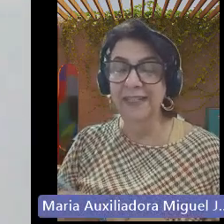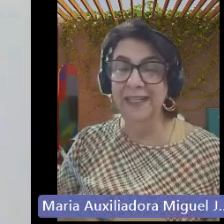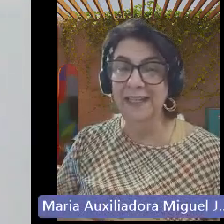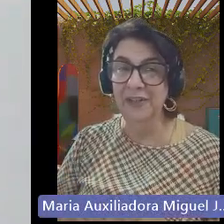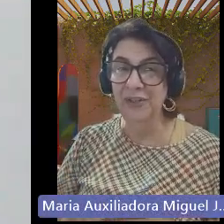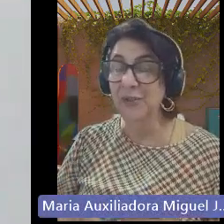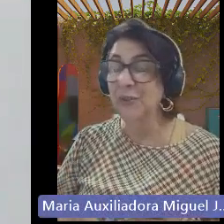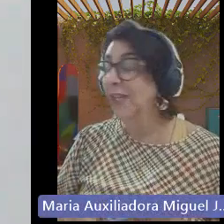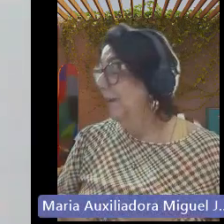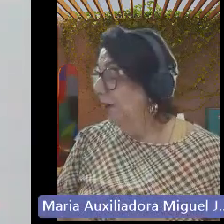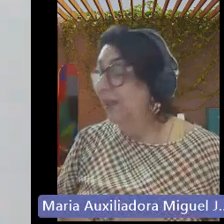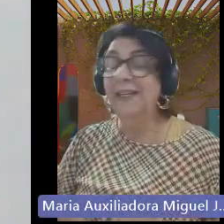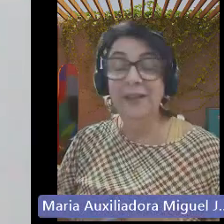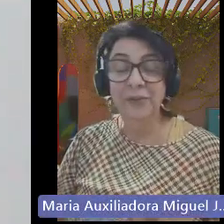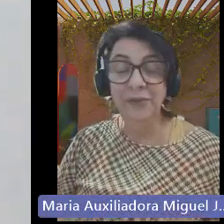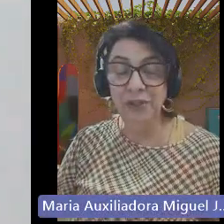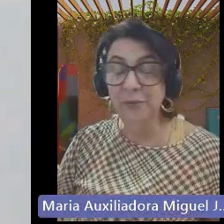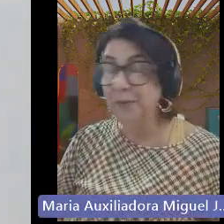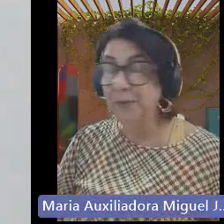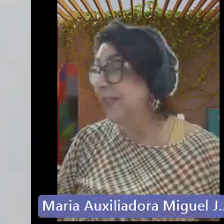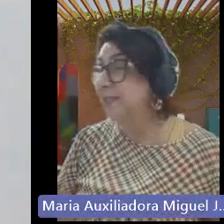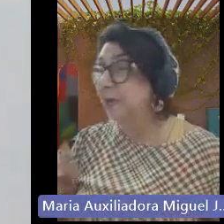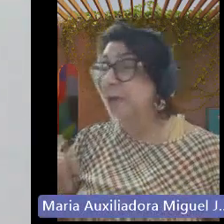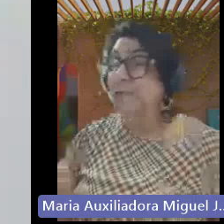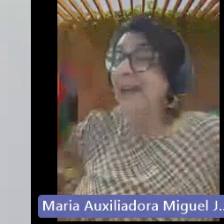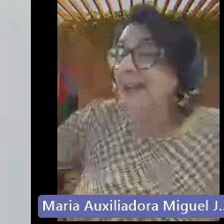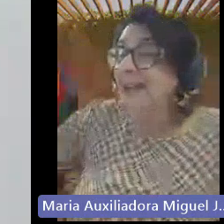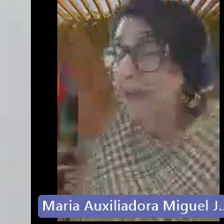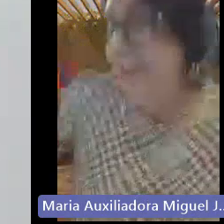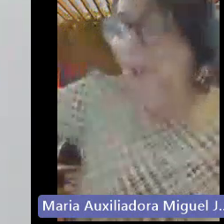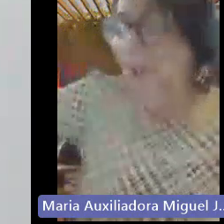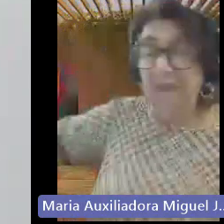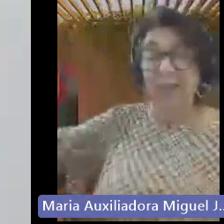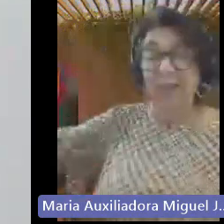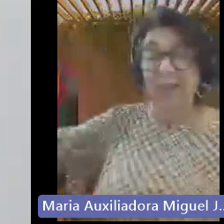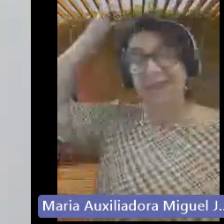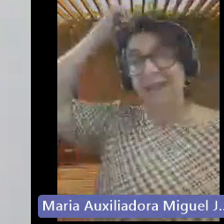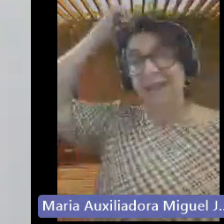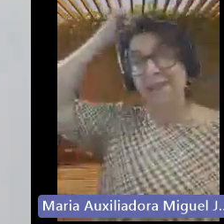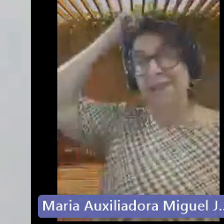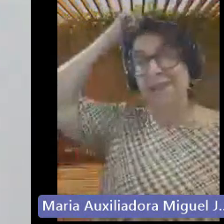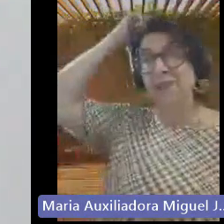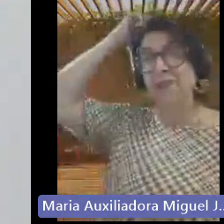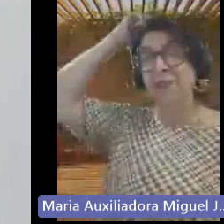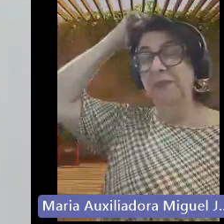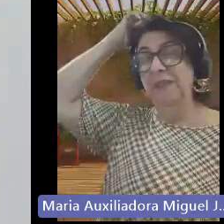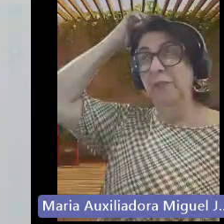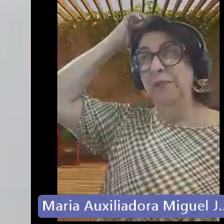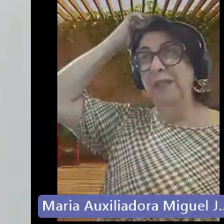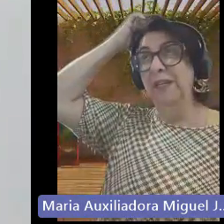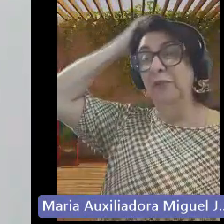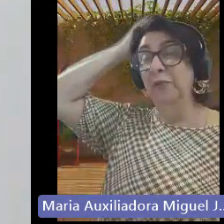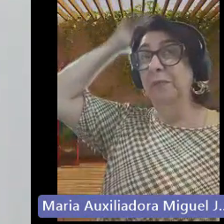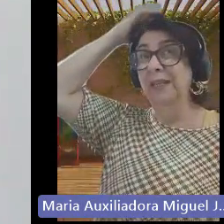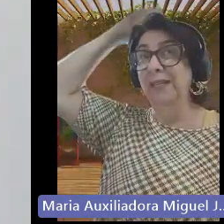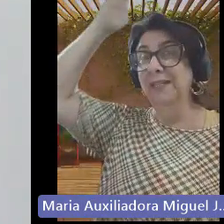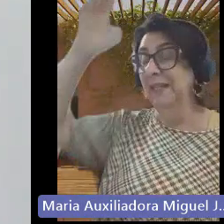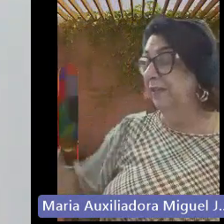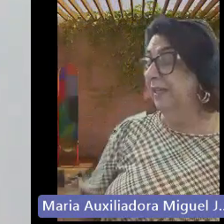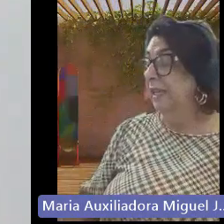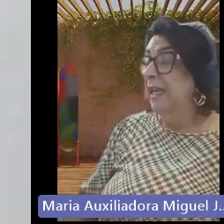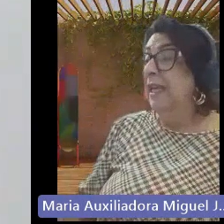vou fazer além disso? Olha, eu É, digo para vocês, bom, já me veio essa ideia à cabeça, deixa eu aproveitar o momento que ela voltou